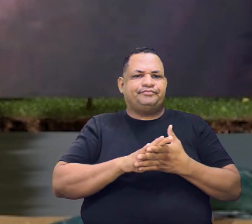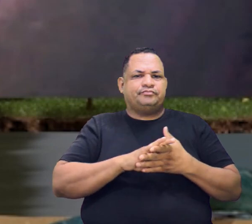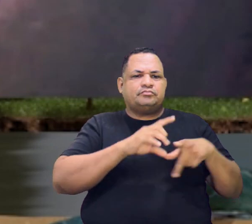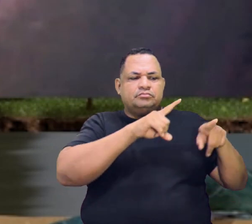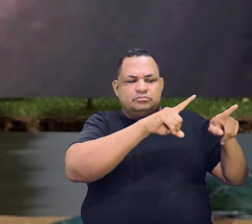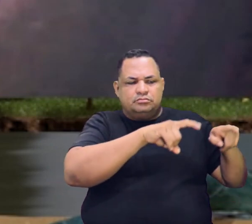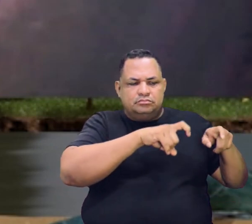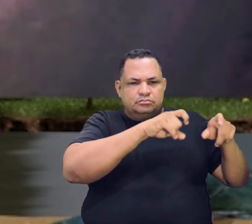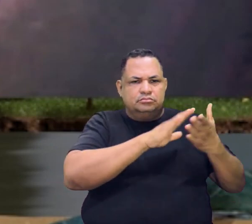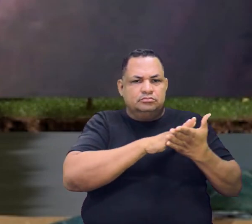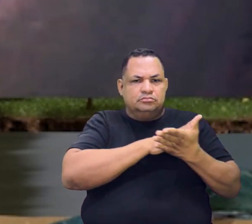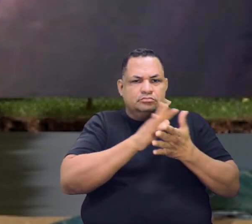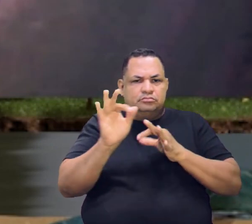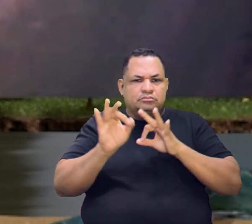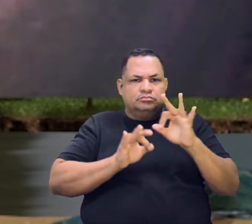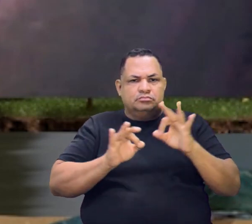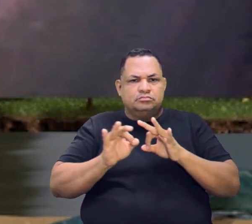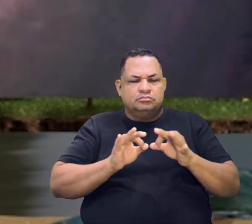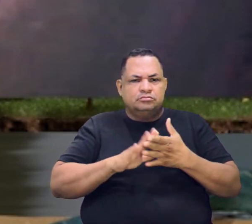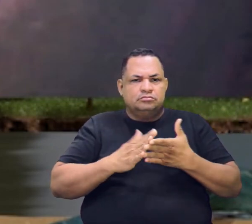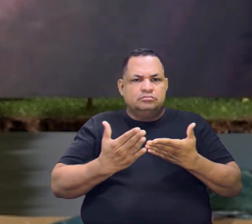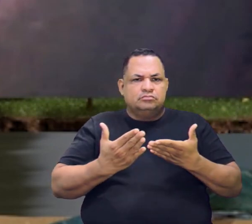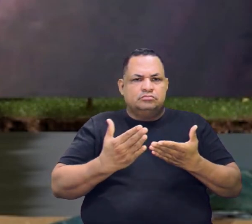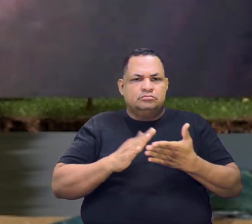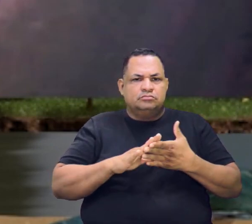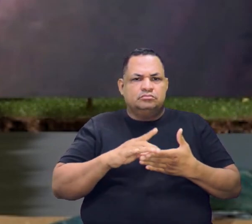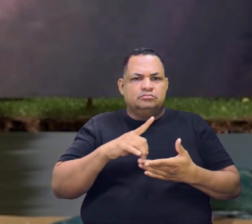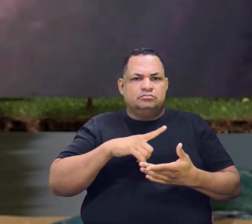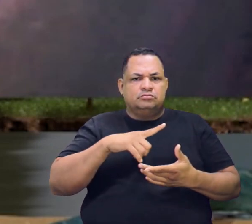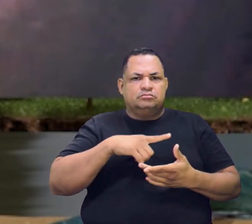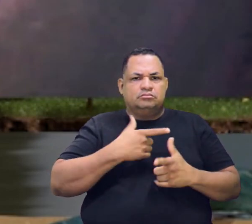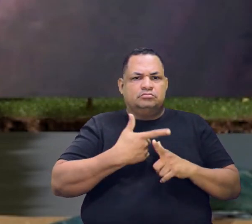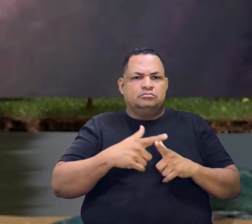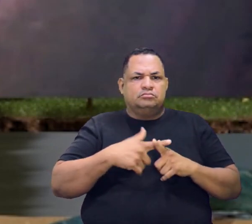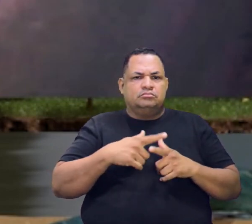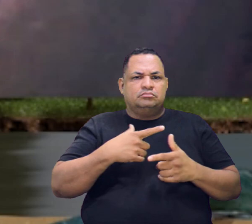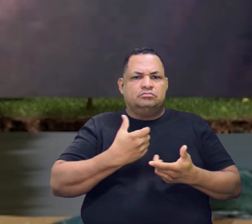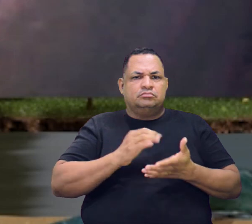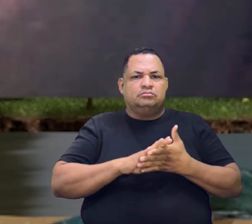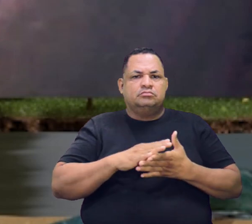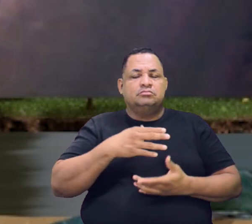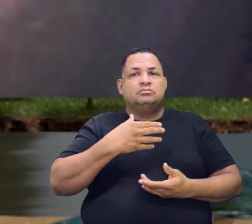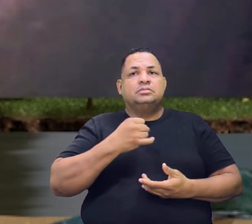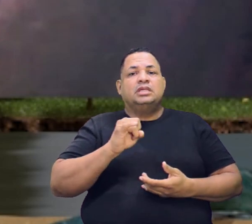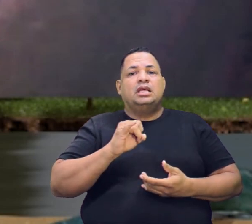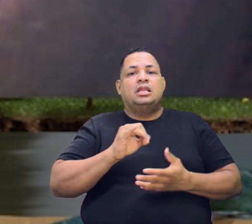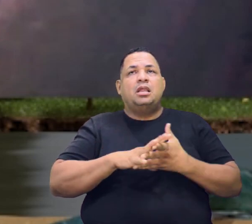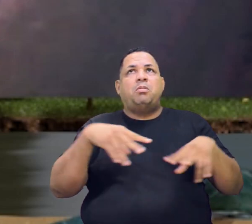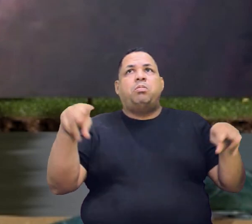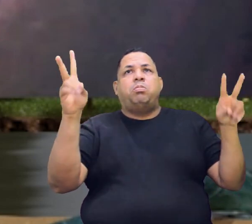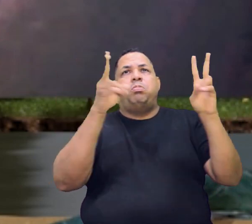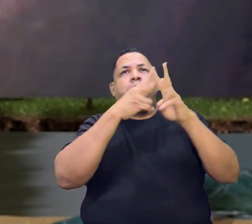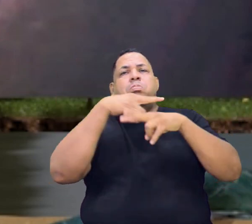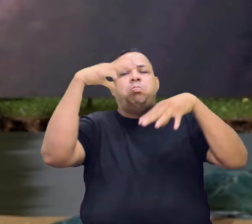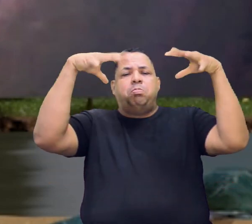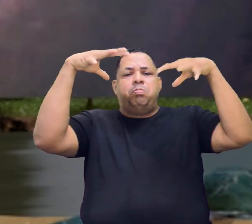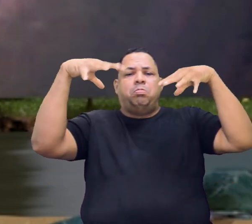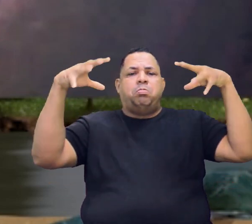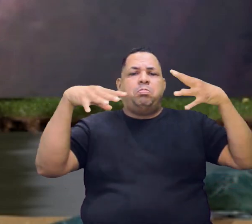tenham sofrido de alguma forma a influência da abertura da linha telegráfica, 3 deles